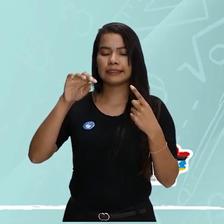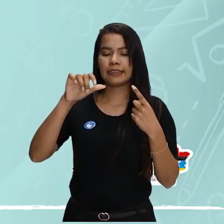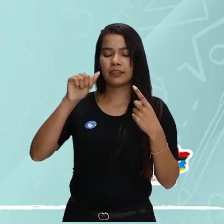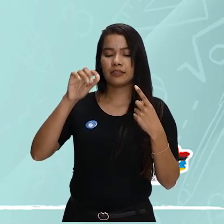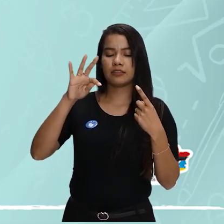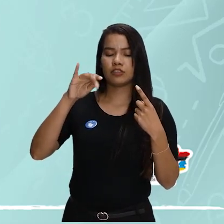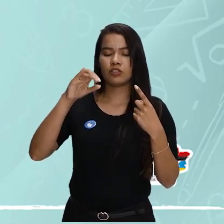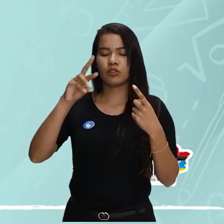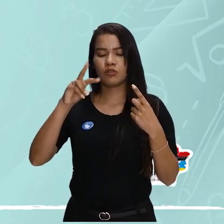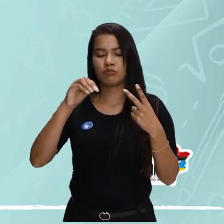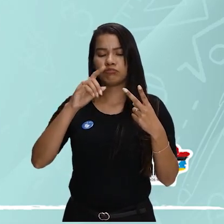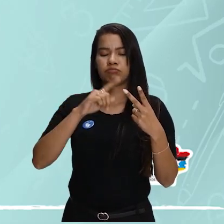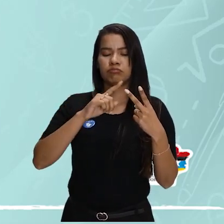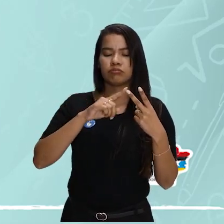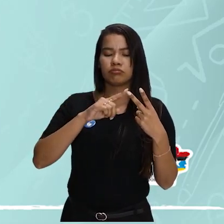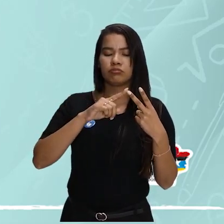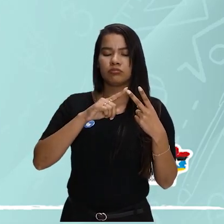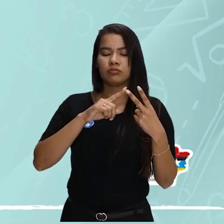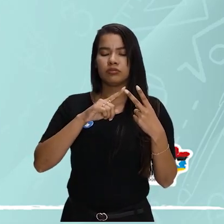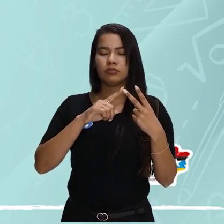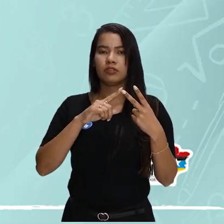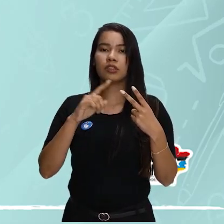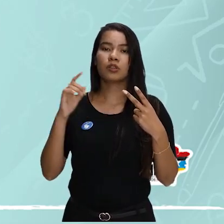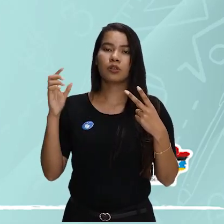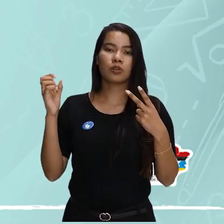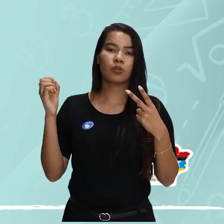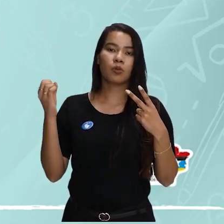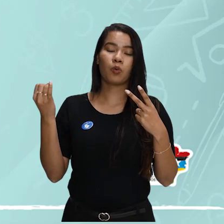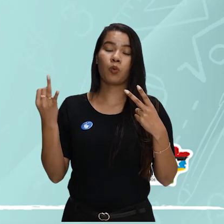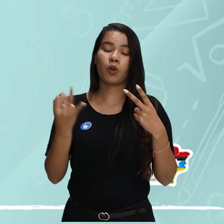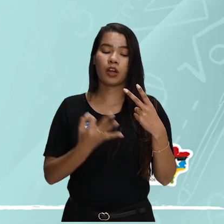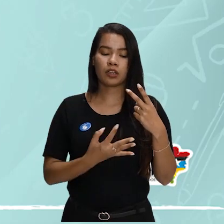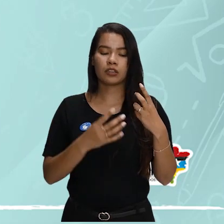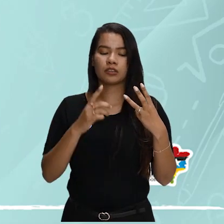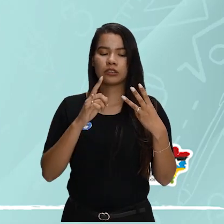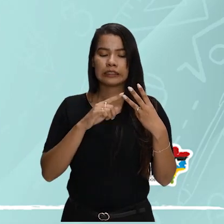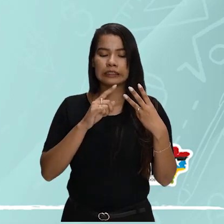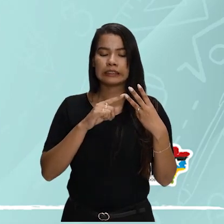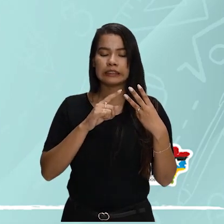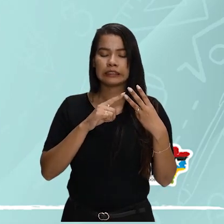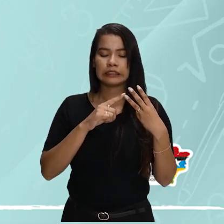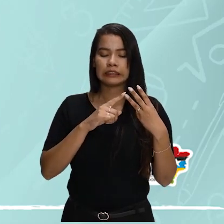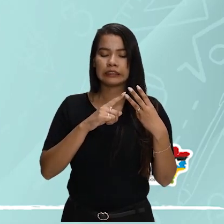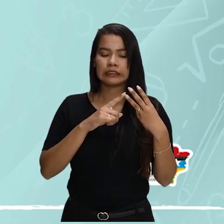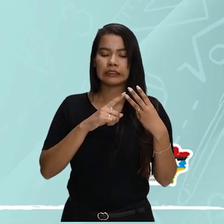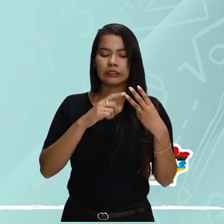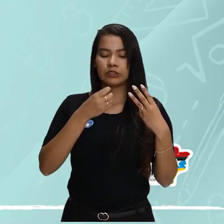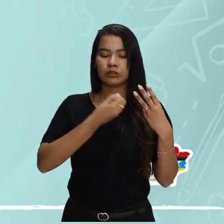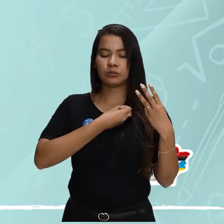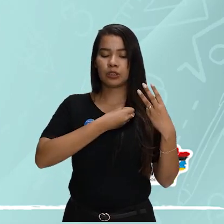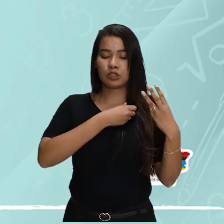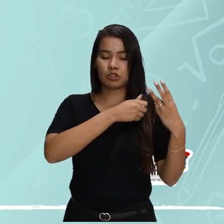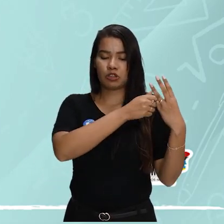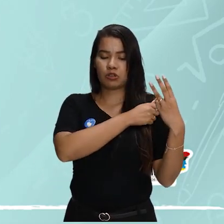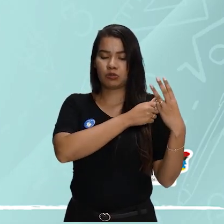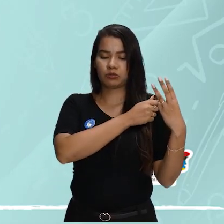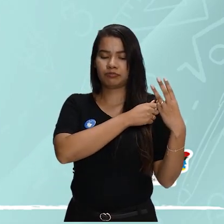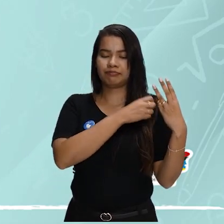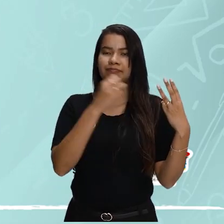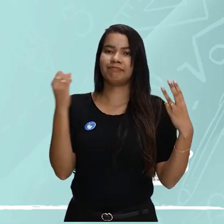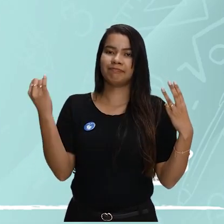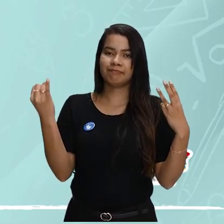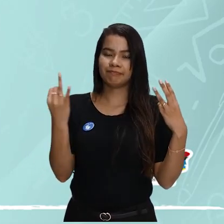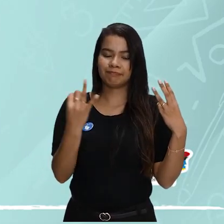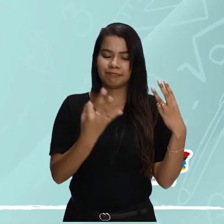de clientes, quantitativo discreto, tem a ver com número. Número de alunos da turma. Comprimento